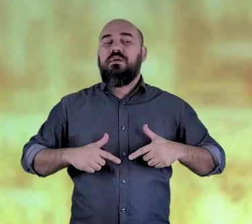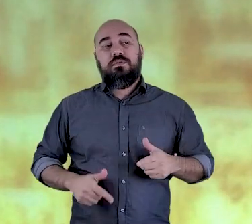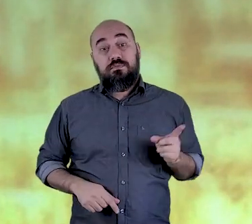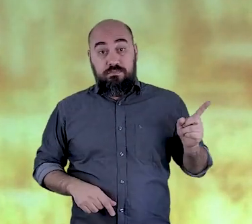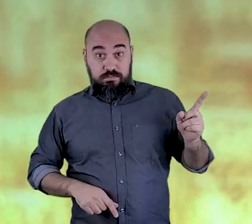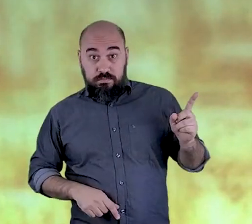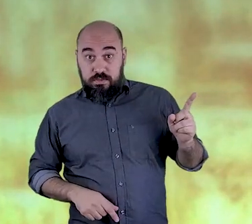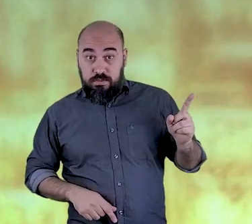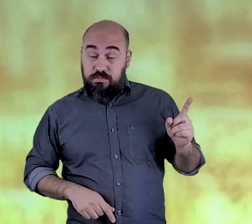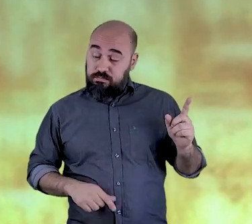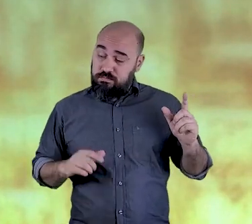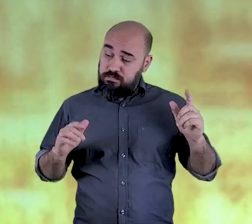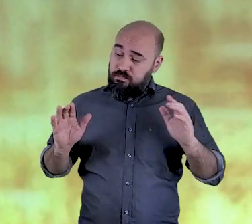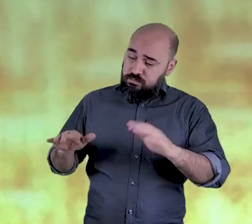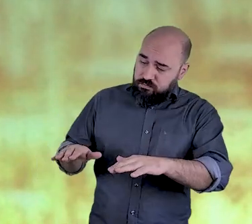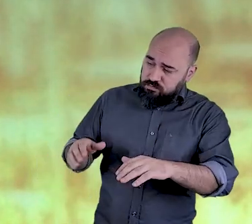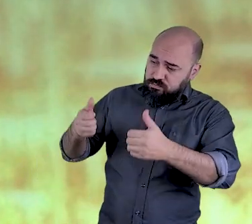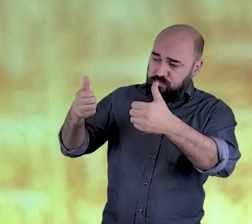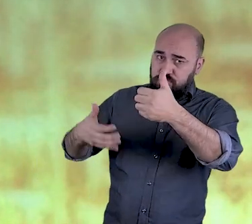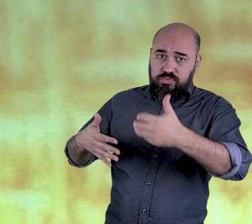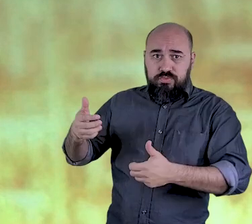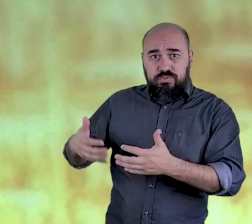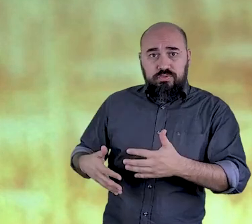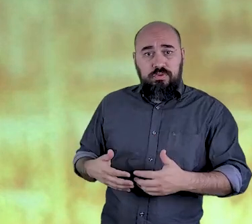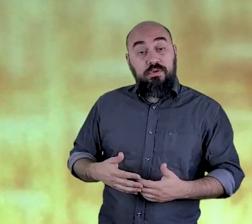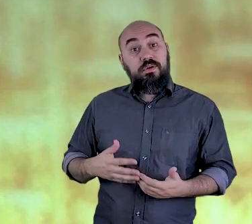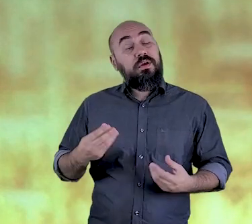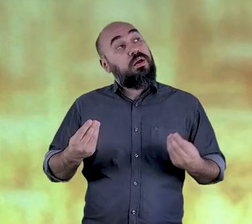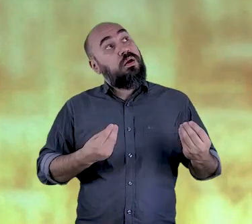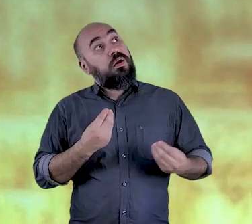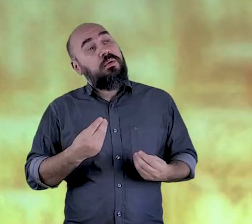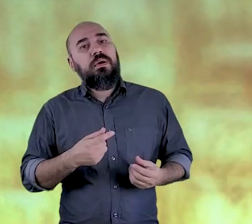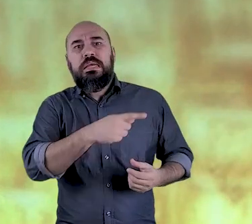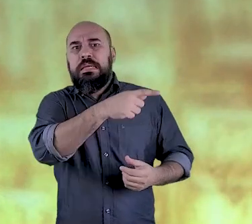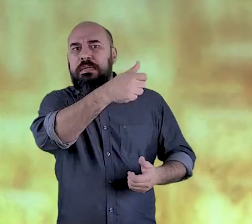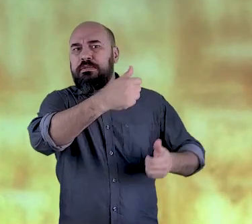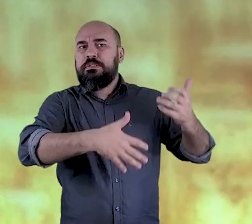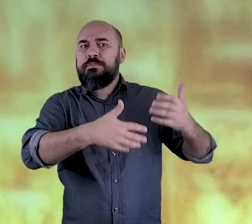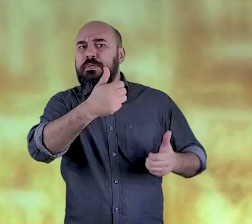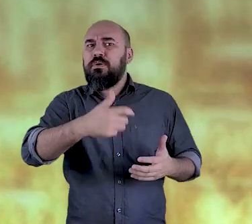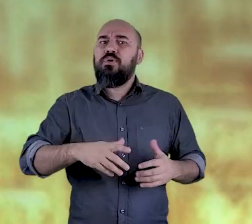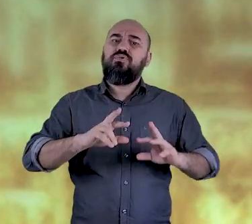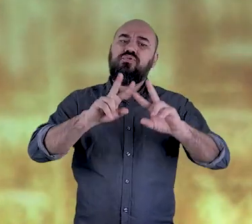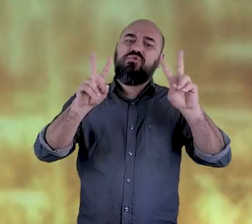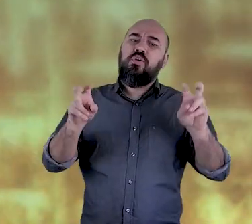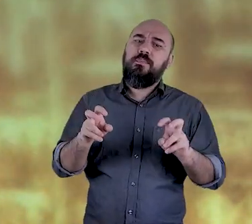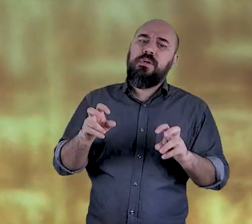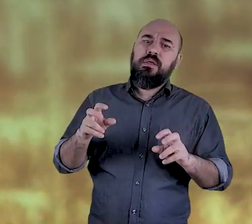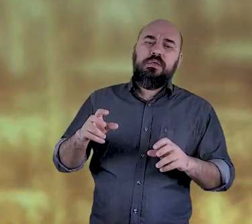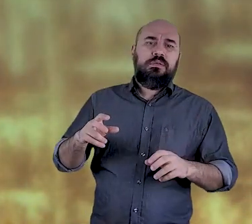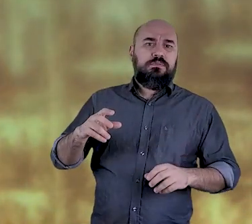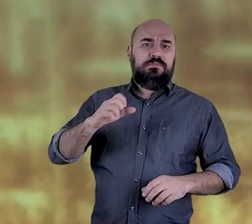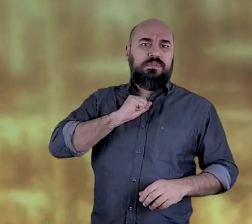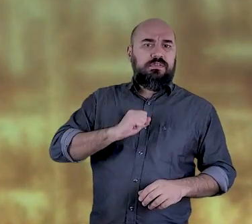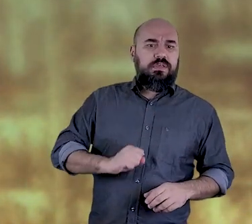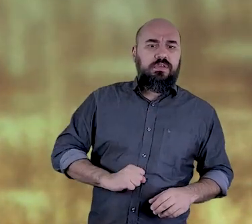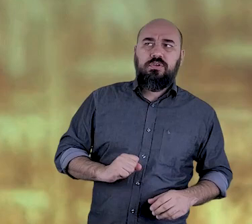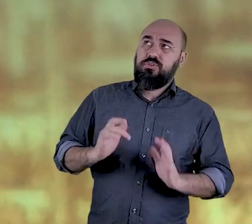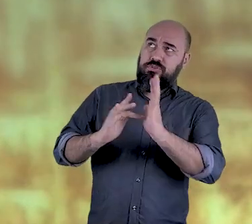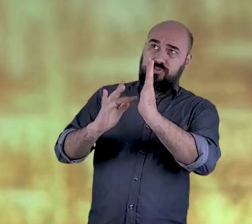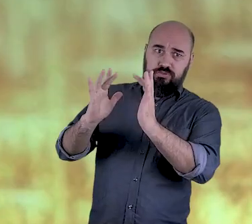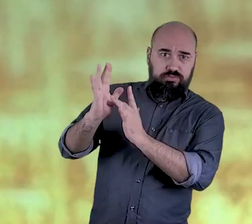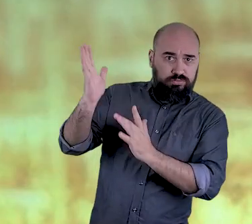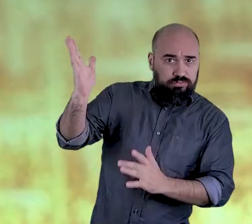cordeiro de Deus o verdadeiro Sumo Sacerdote a verdade sobre a lei de Jesus e também a